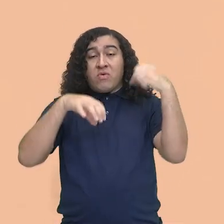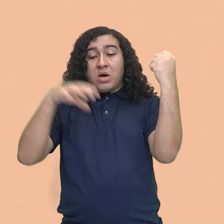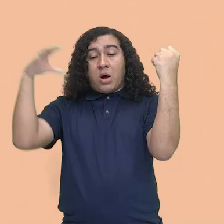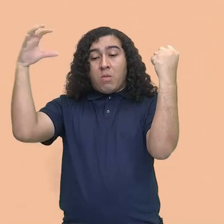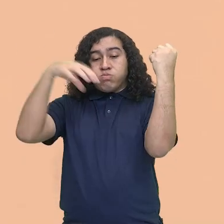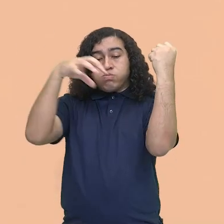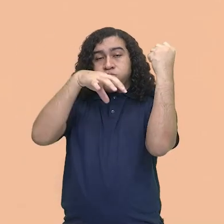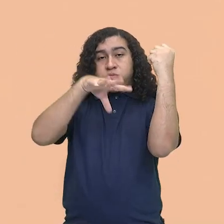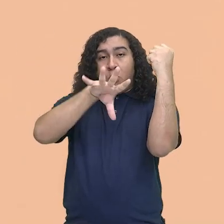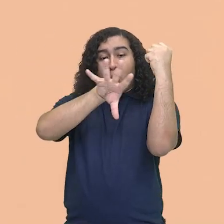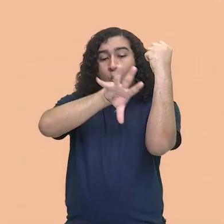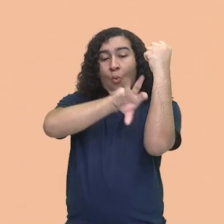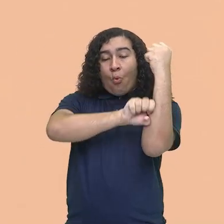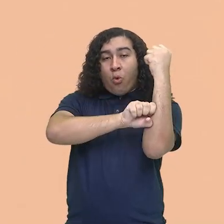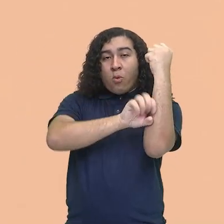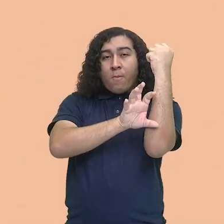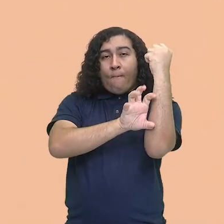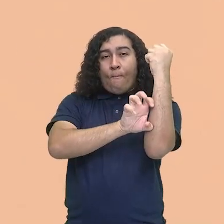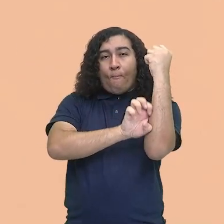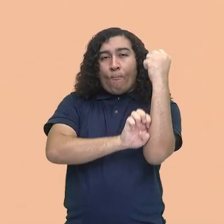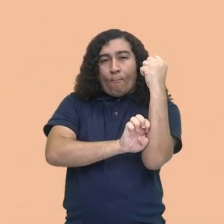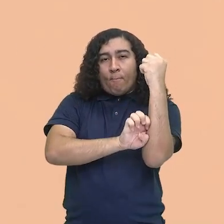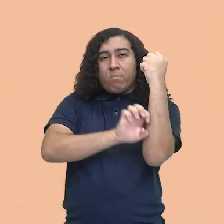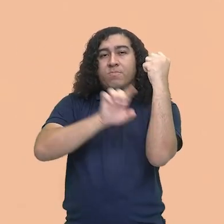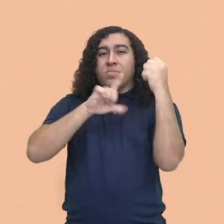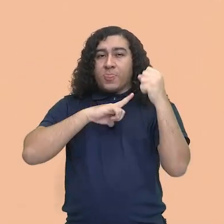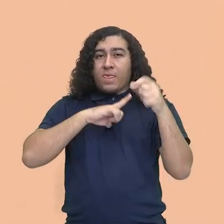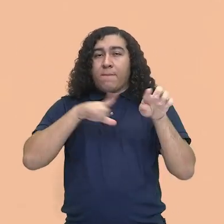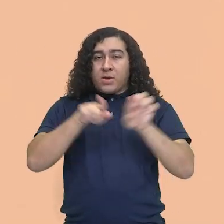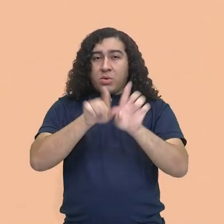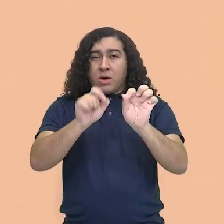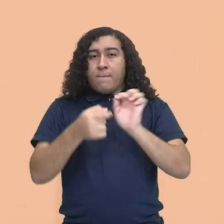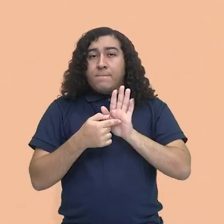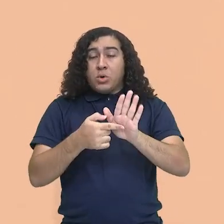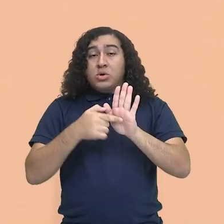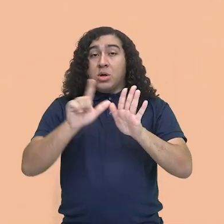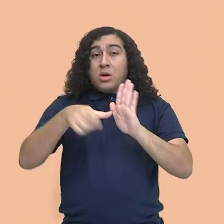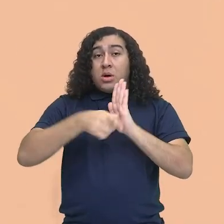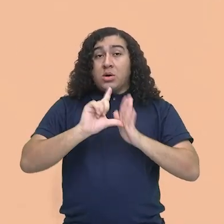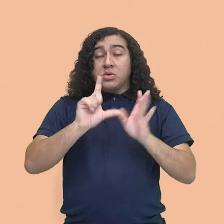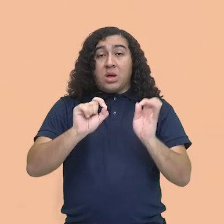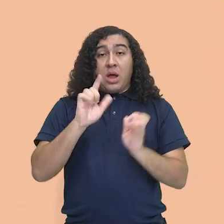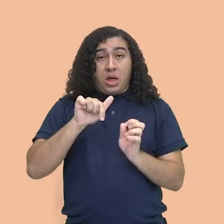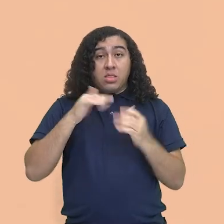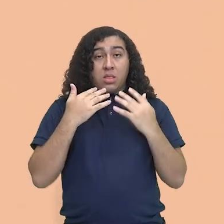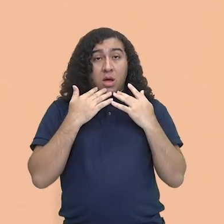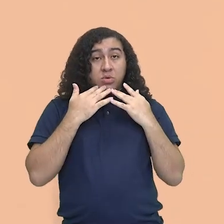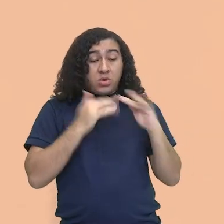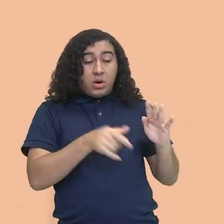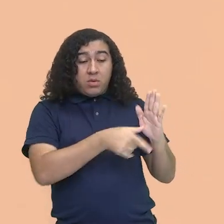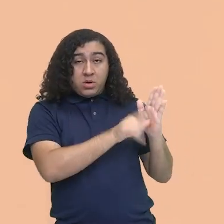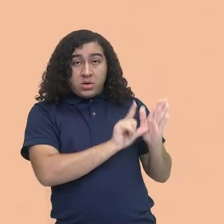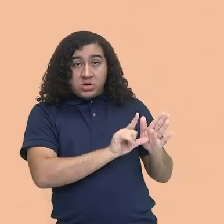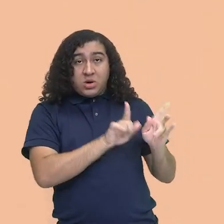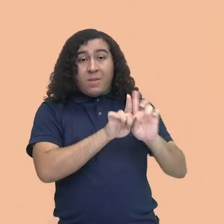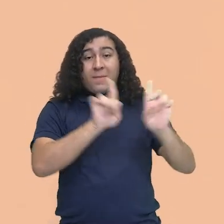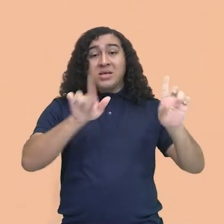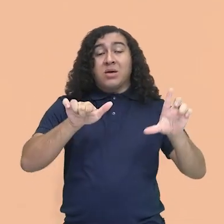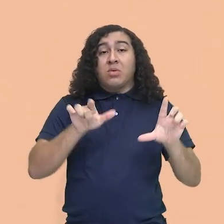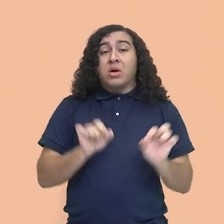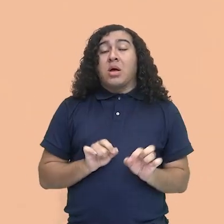gente vai observar, eu coloquei anteriormente, né, como um fenômeno natural, o efeito estufa, mas ele vai